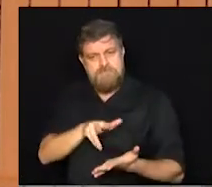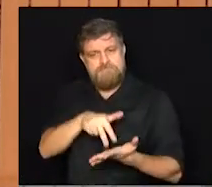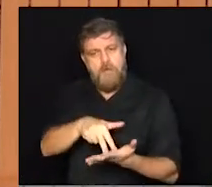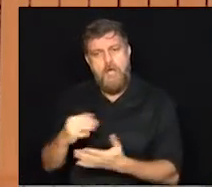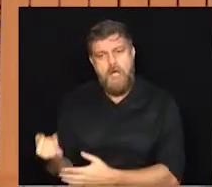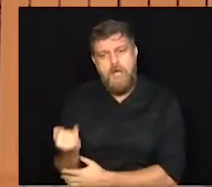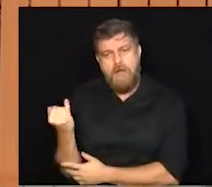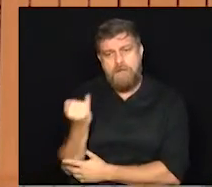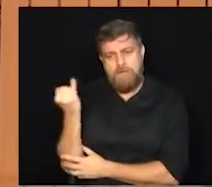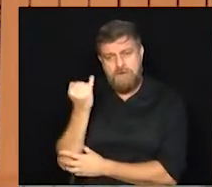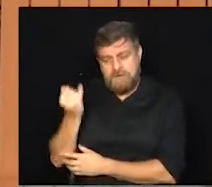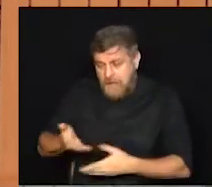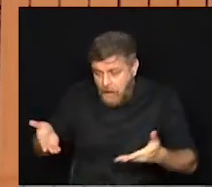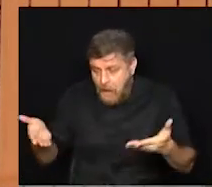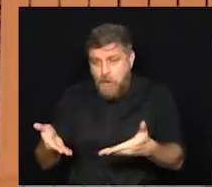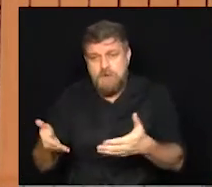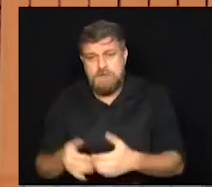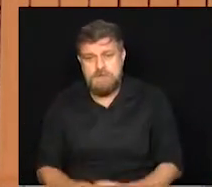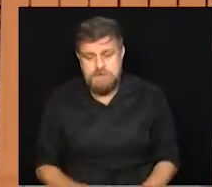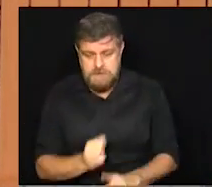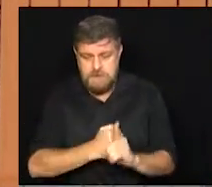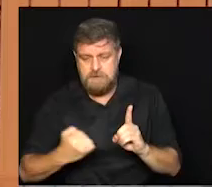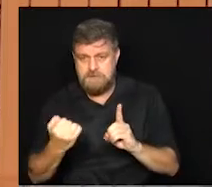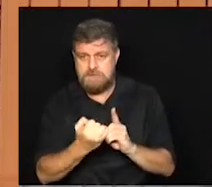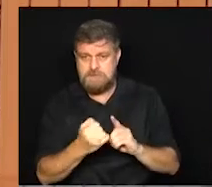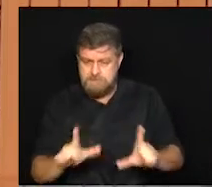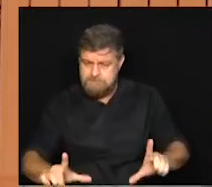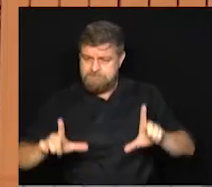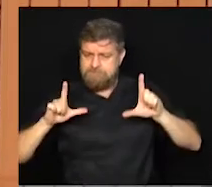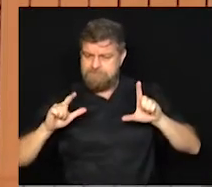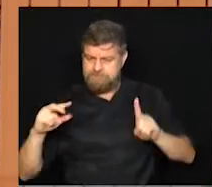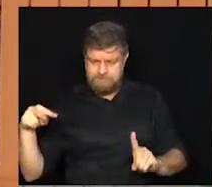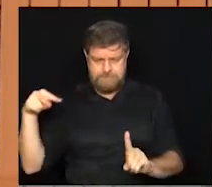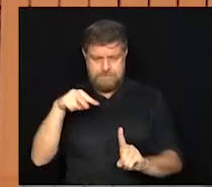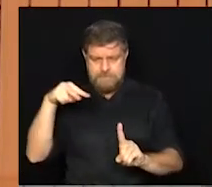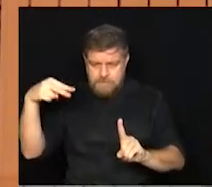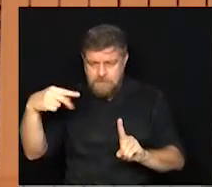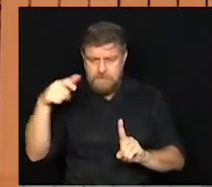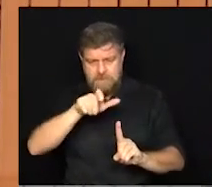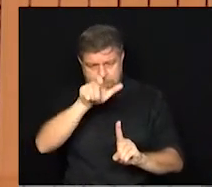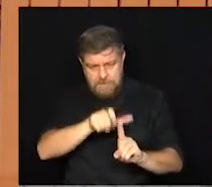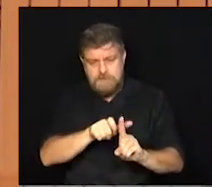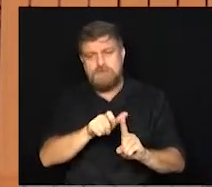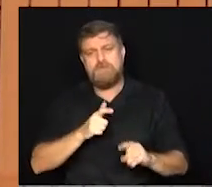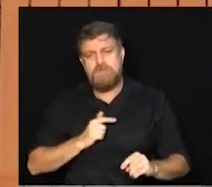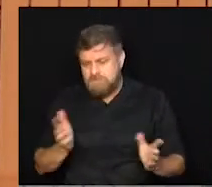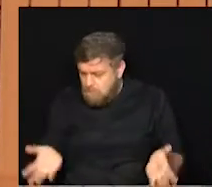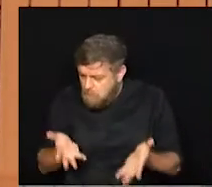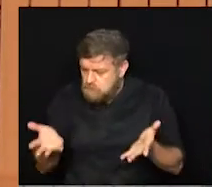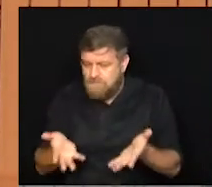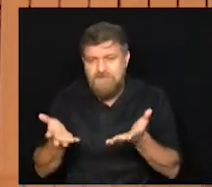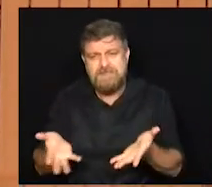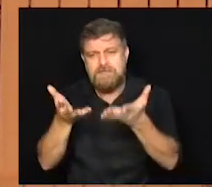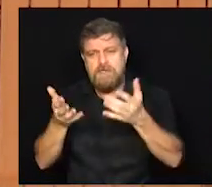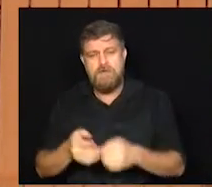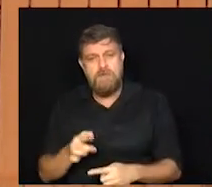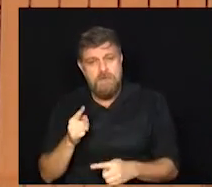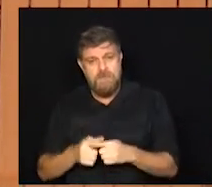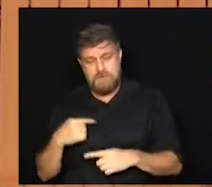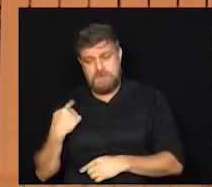hoje na sociedade. Passar isso de motivação, porque você